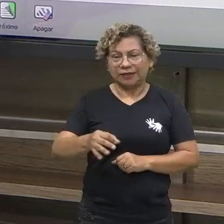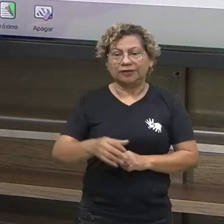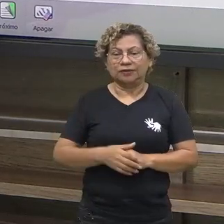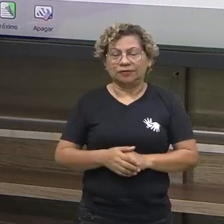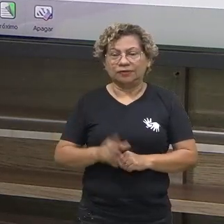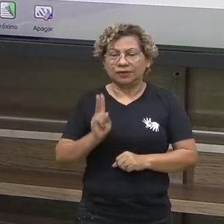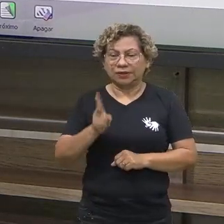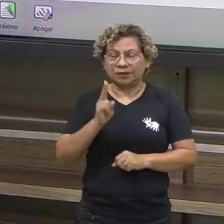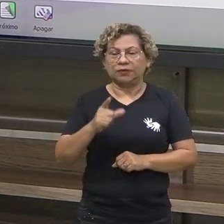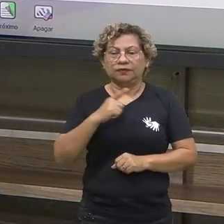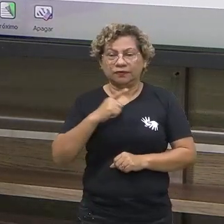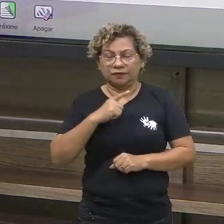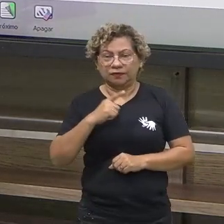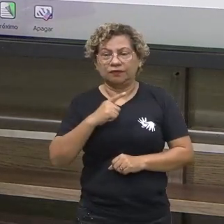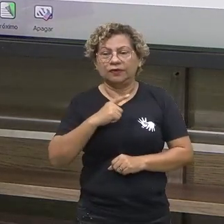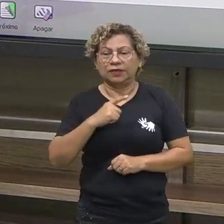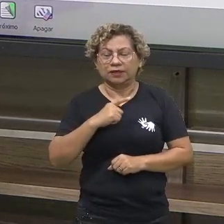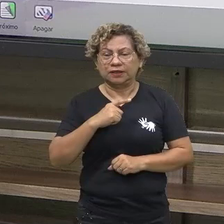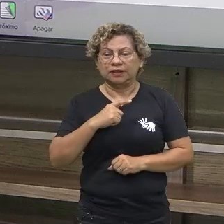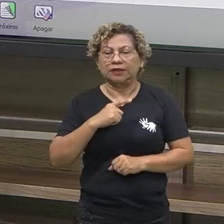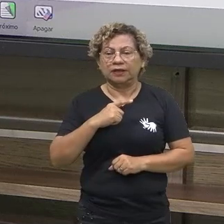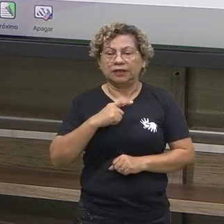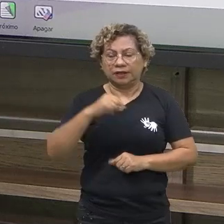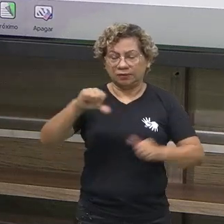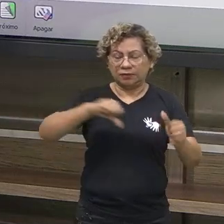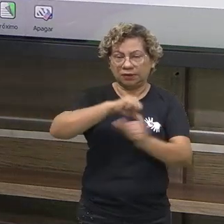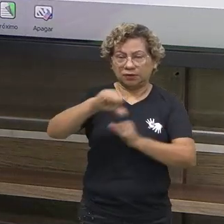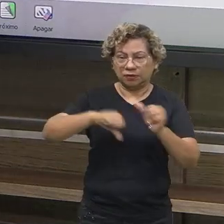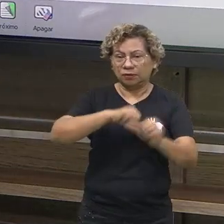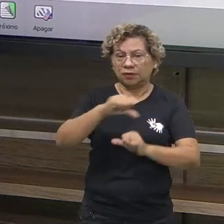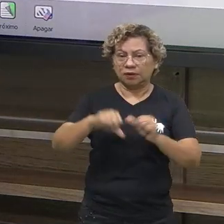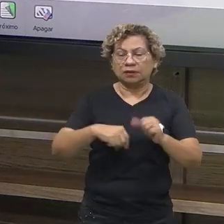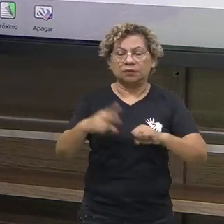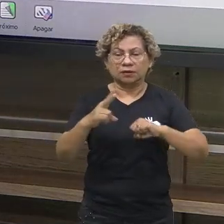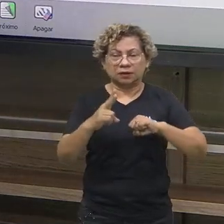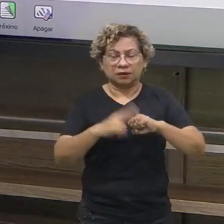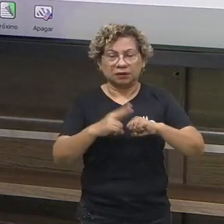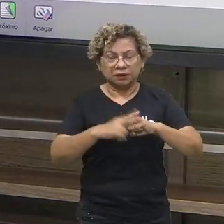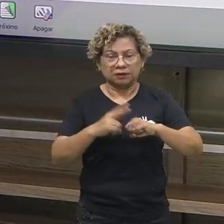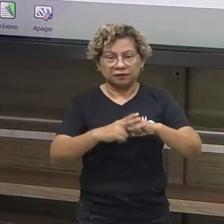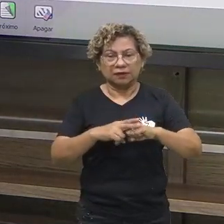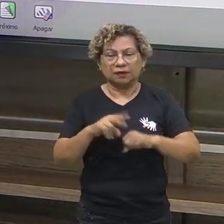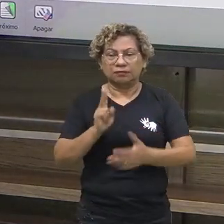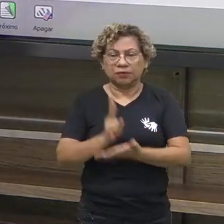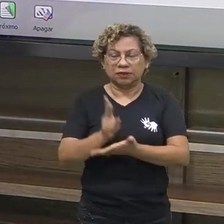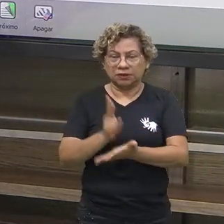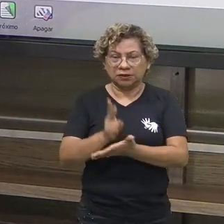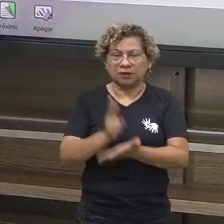sempre esse verbo auxiliar que vai sofrer alteração, tá certo? Se tiver alguma alteração,